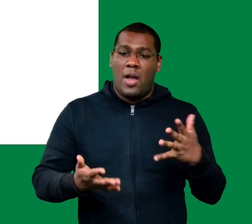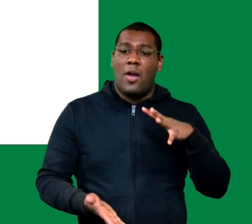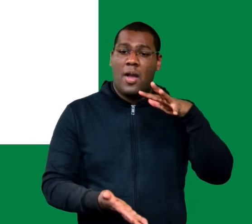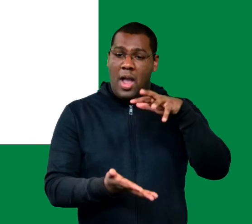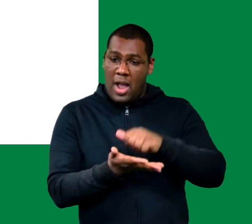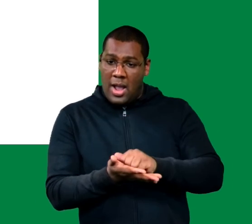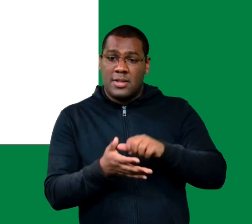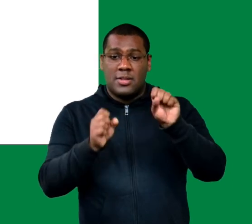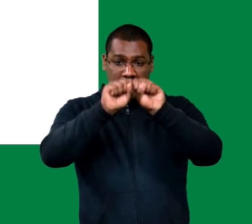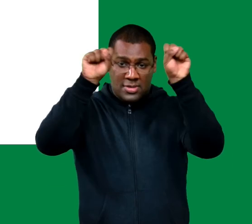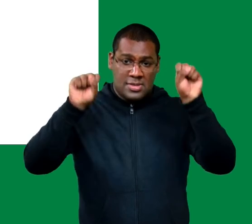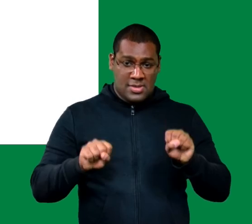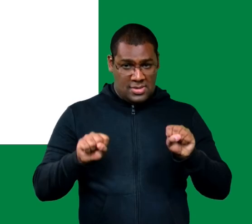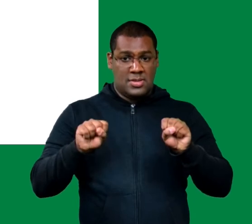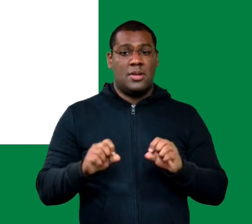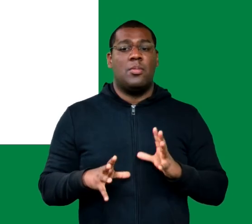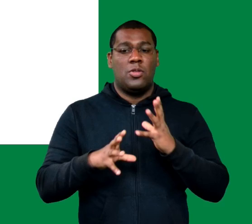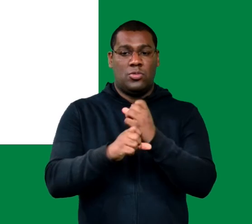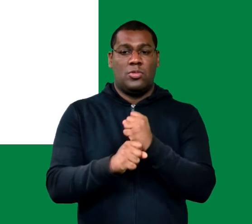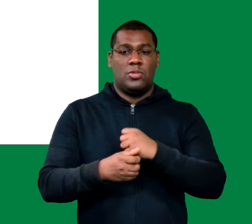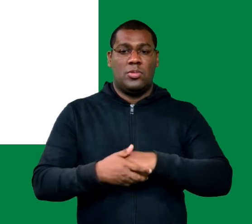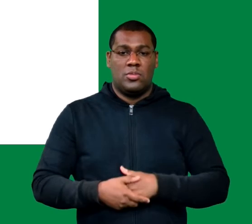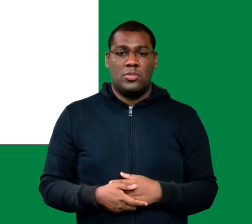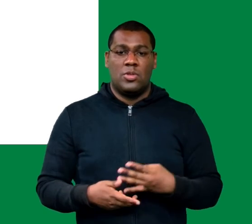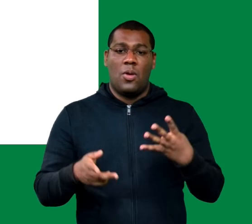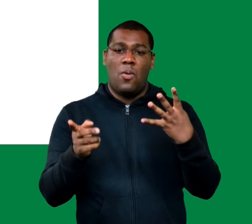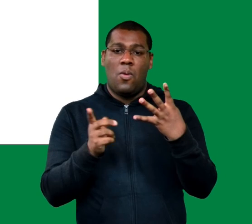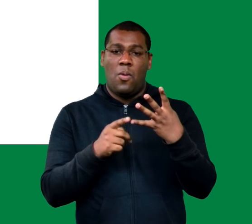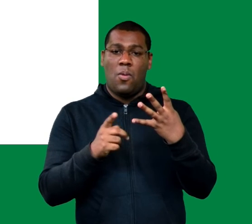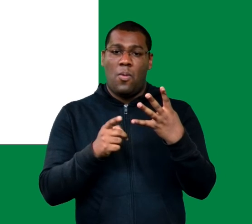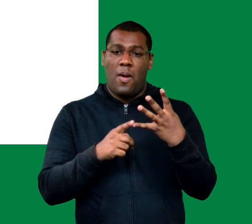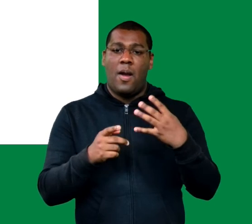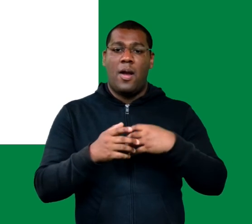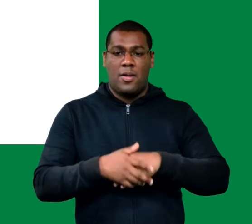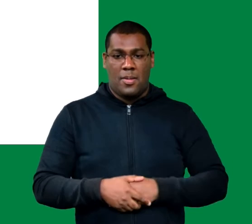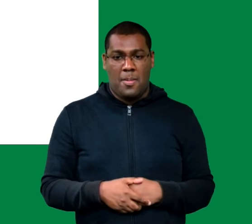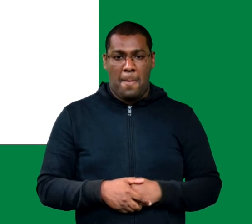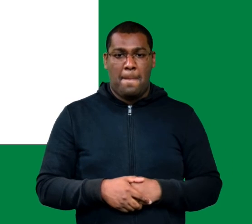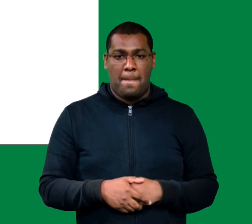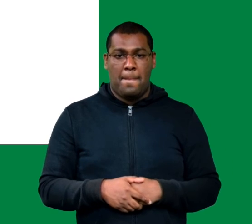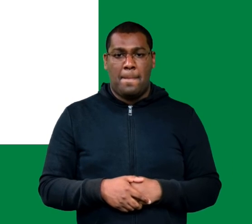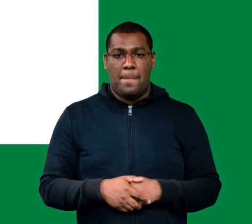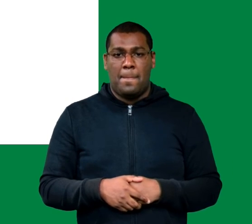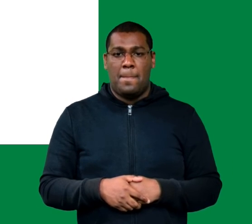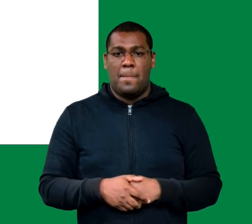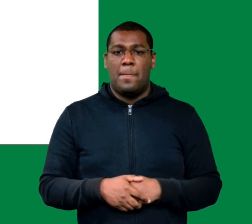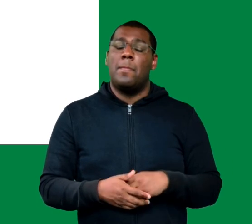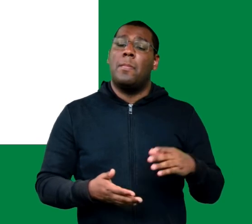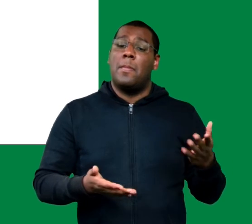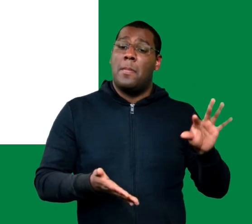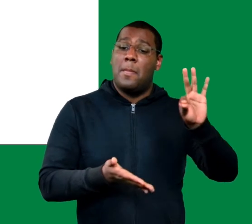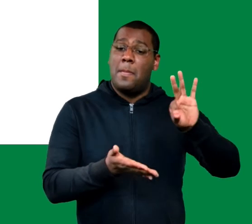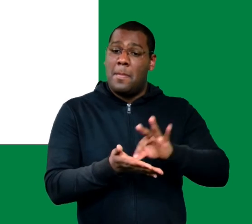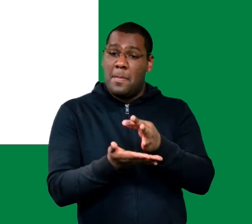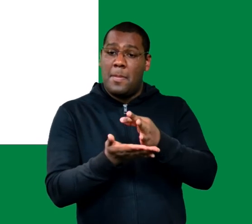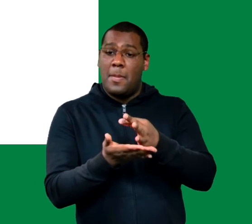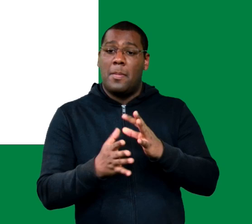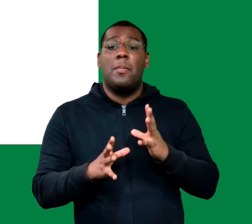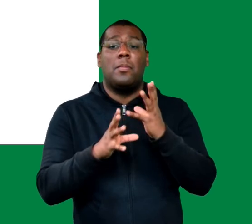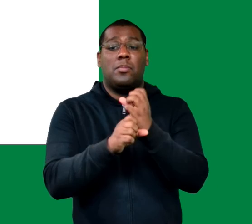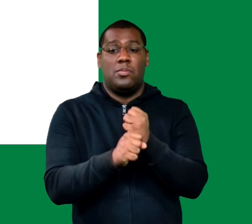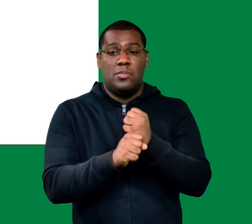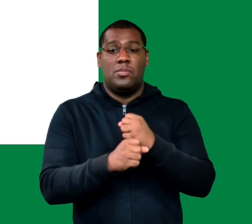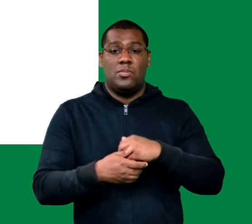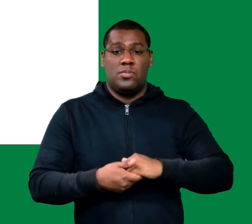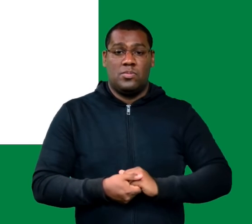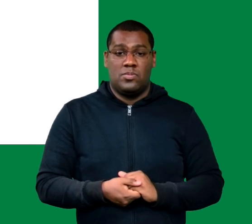esse quantitativo também. Na quarta fase, a principal fase do cálculo das matrículas totais. E aqui a